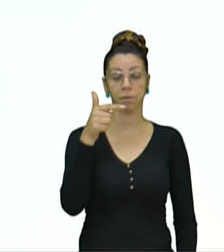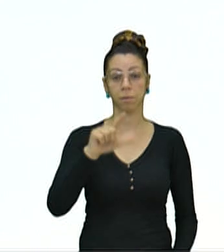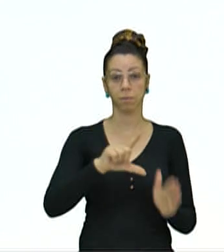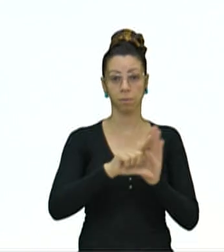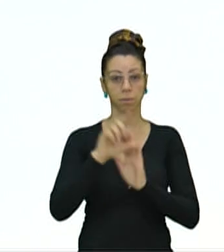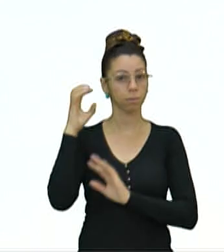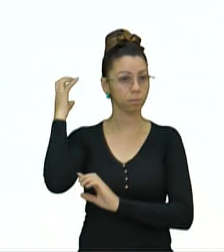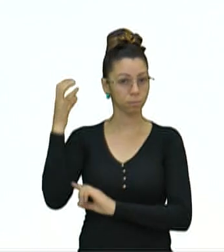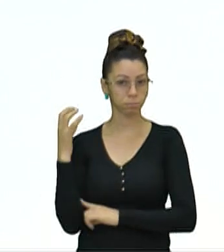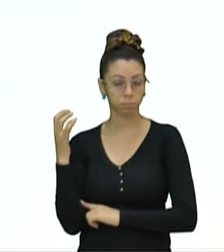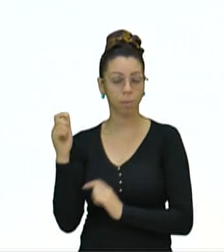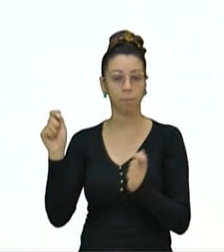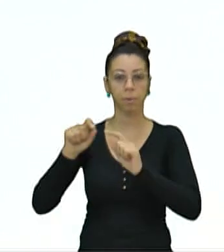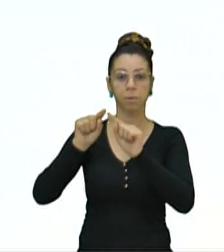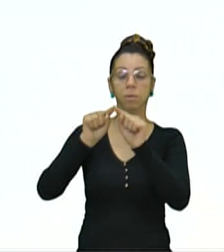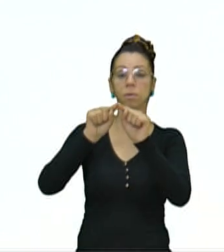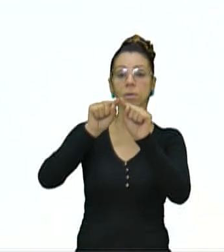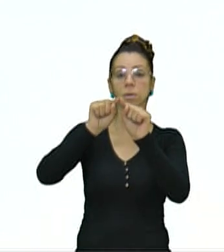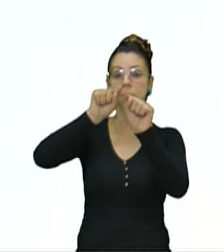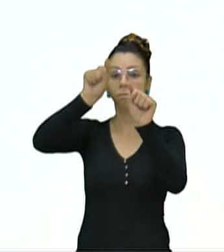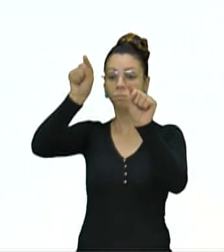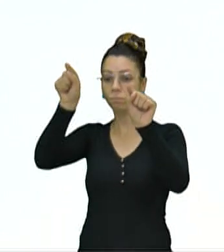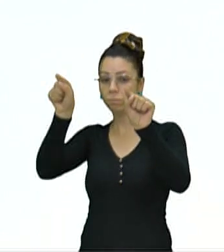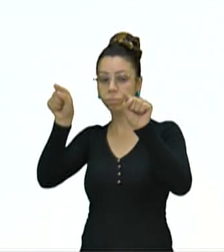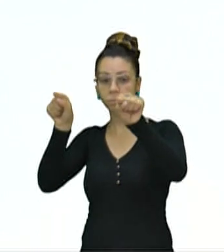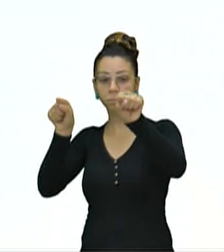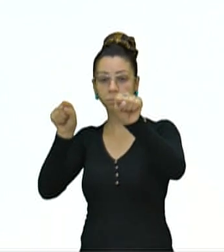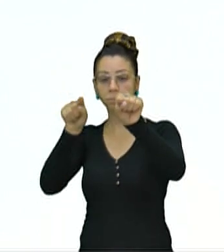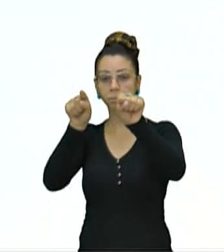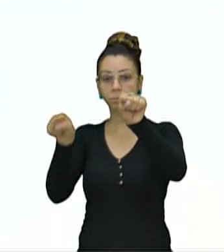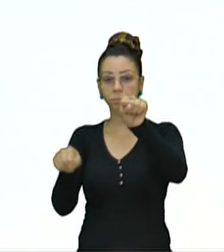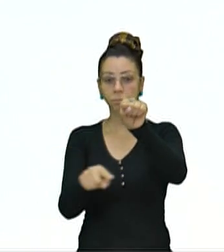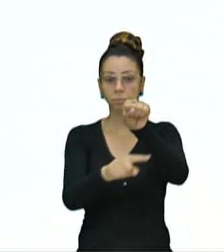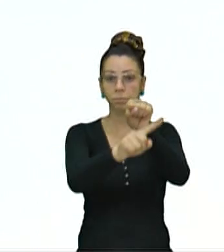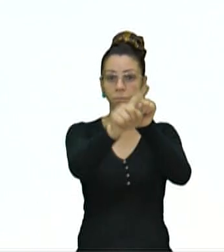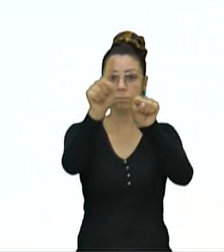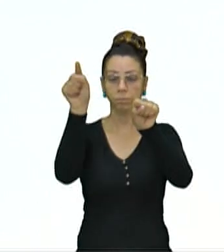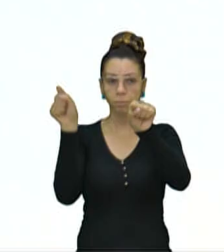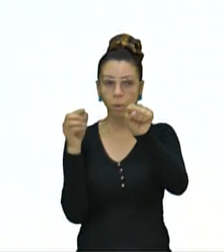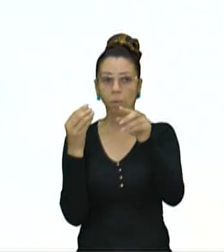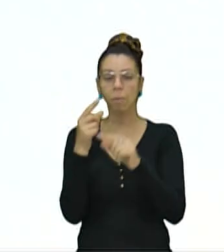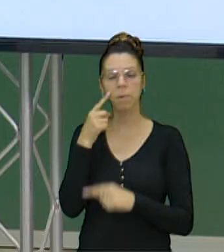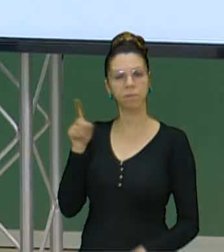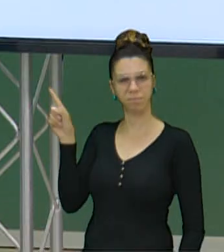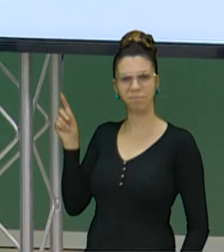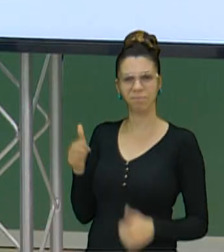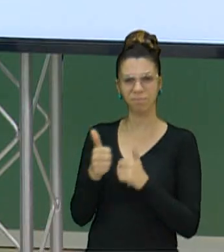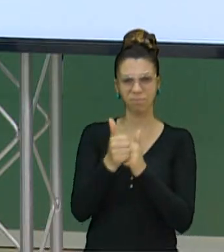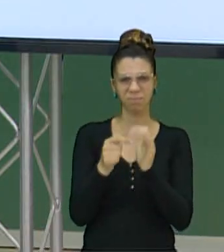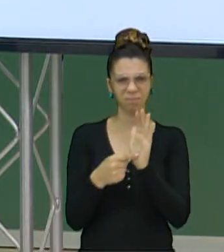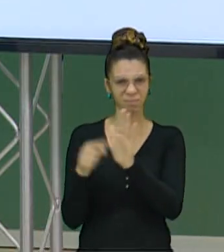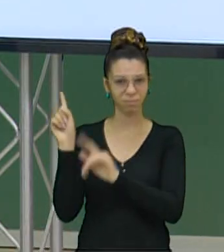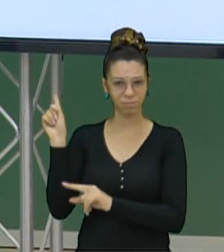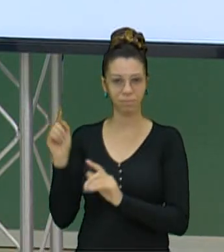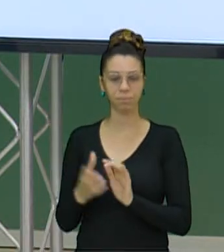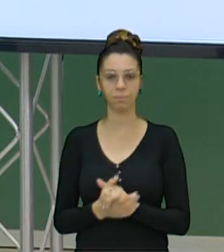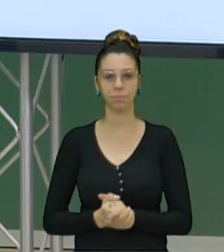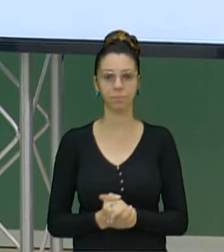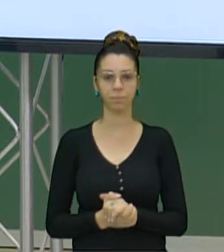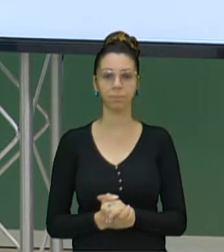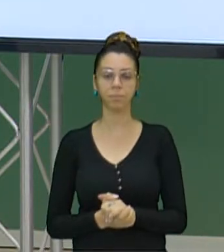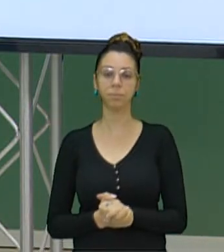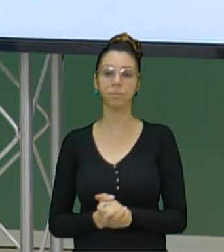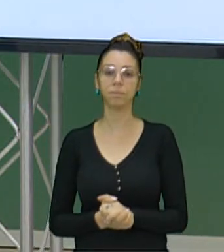força esteja apontada para o centro da circunferência aqui, como está representado, inclusive, nesse slide aqui, certo?